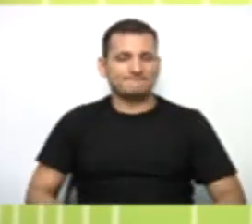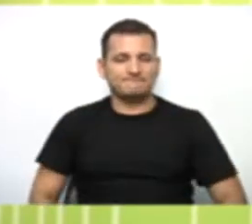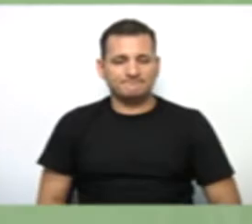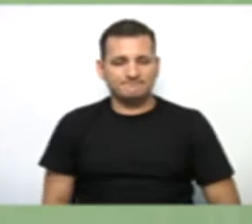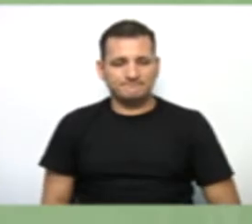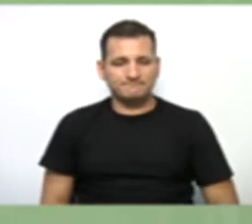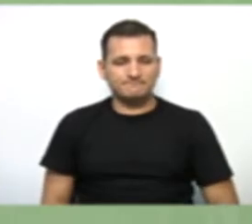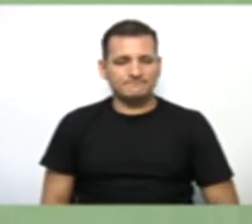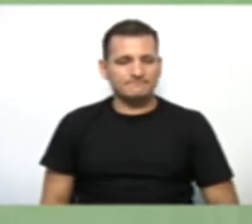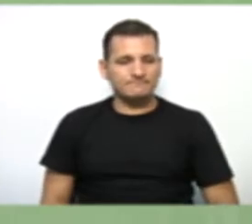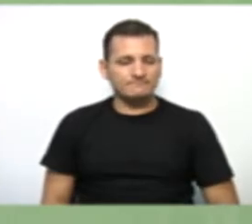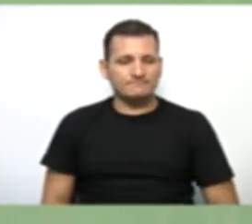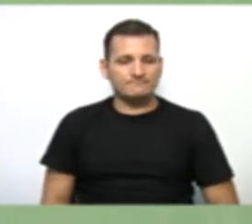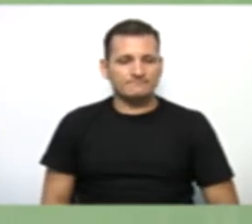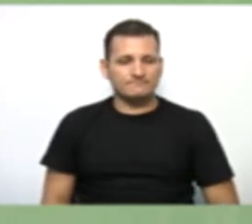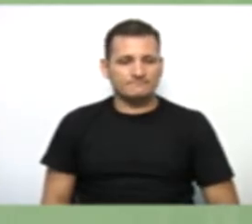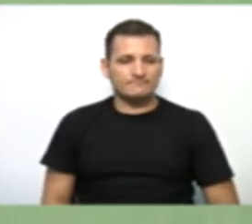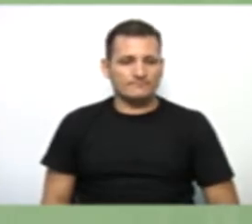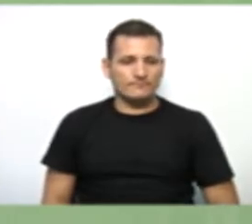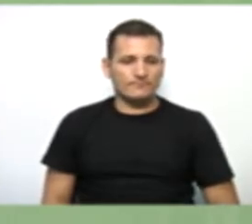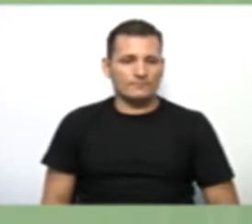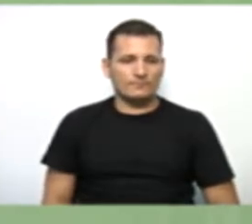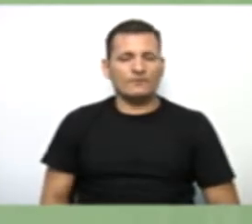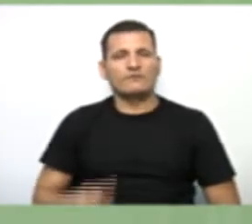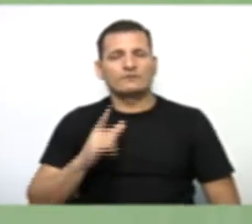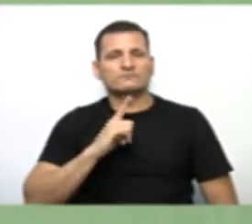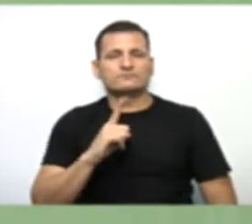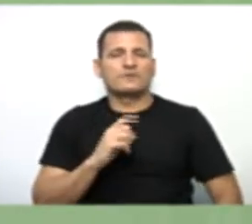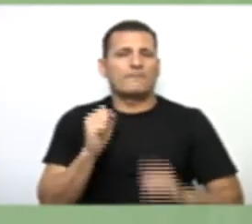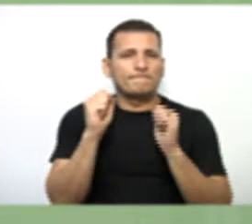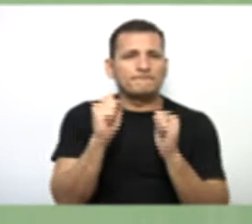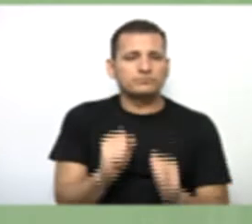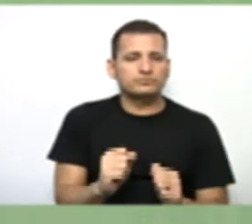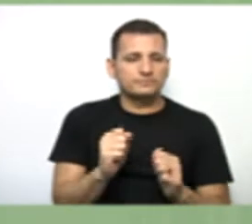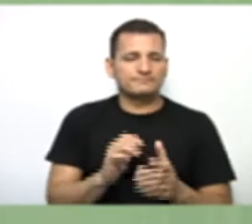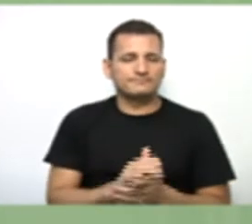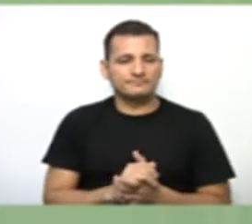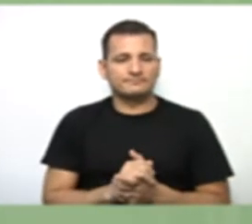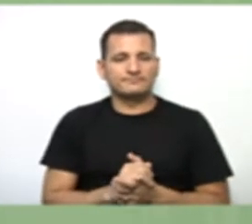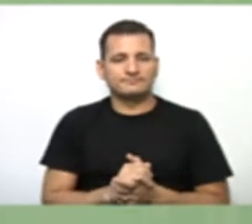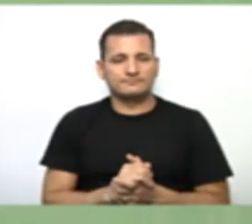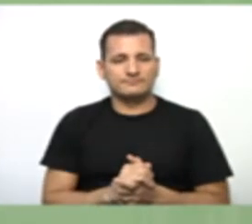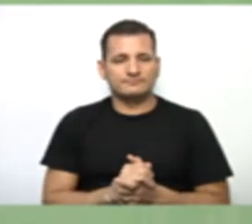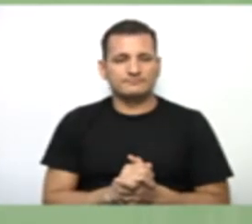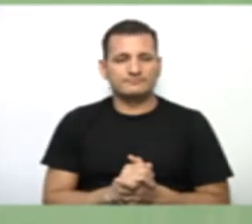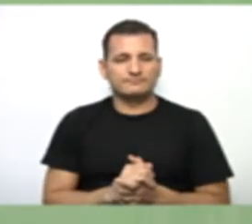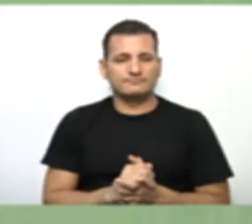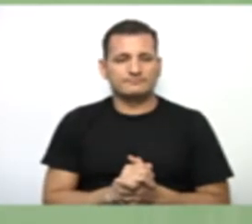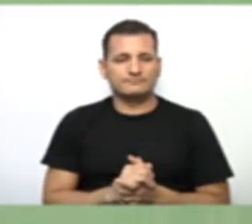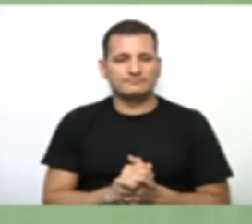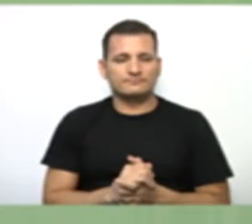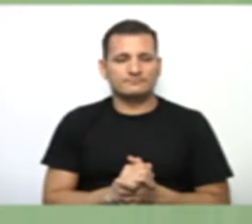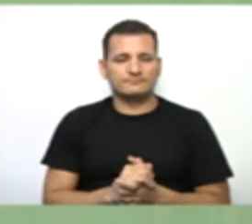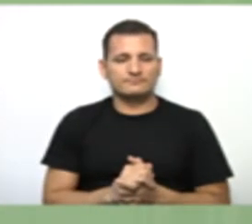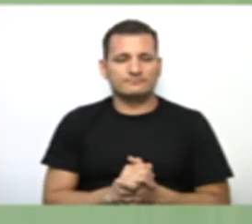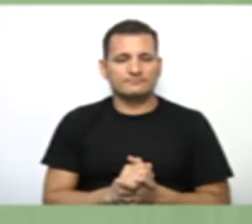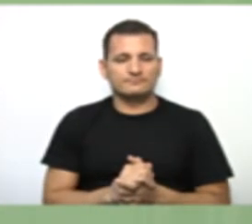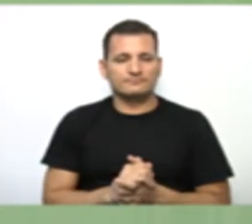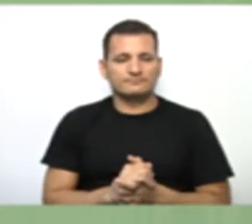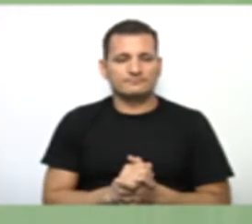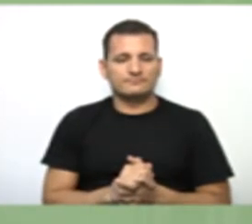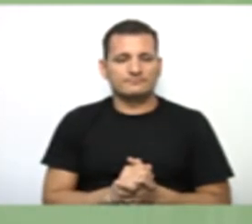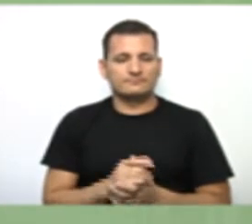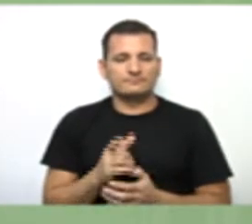só. Nós temos o poder da... antes dele. Nós temos o poder, cadê aqui? O poder